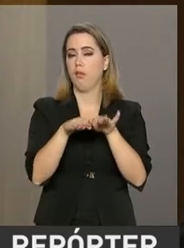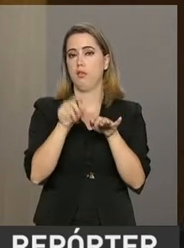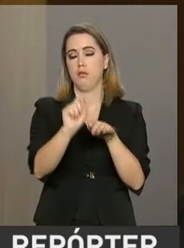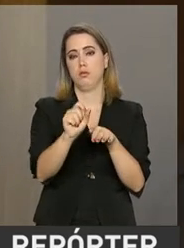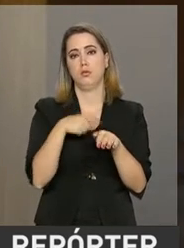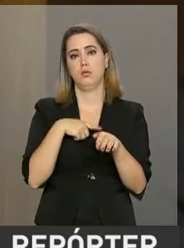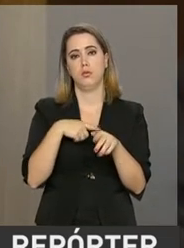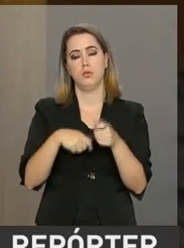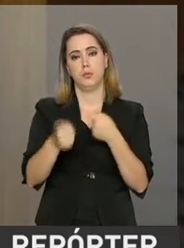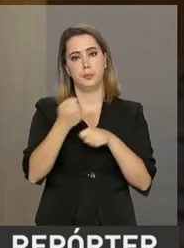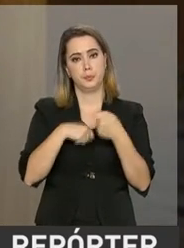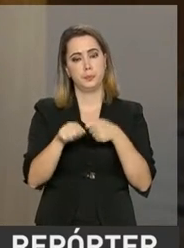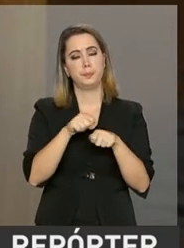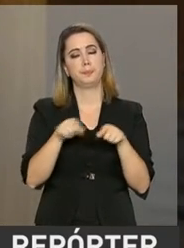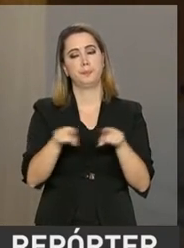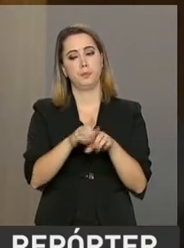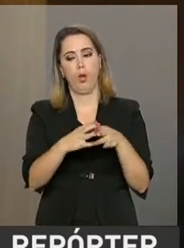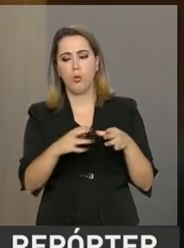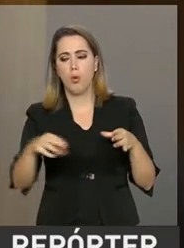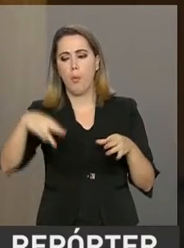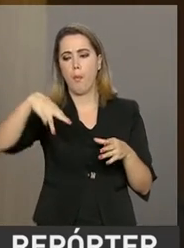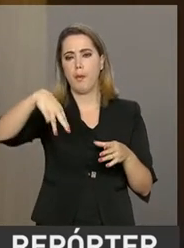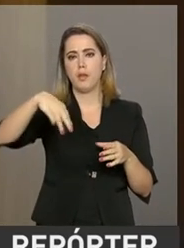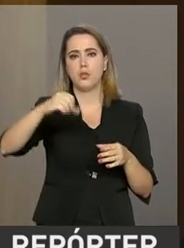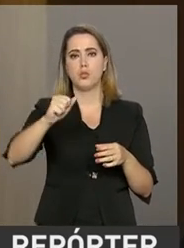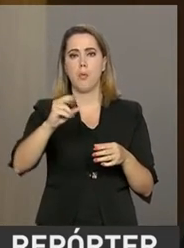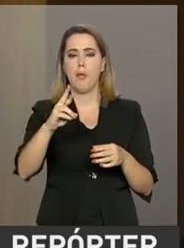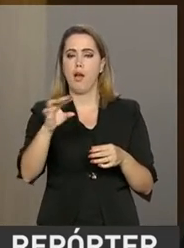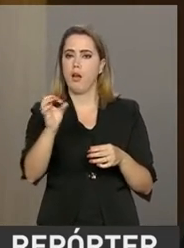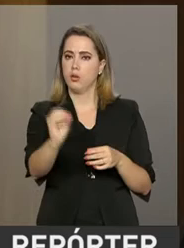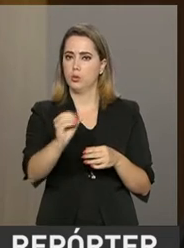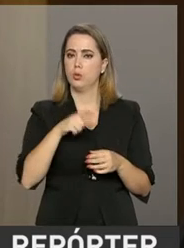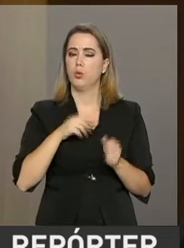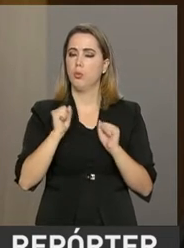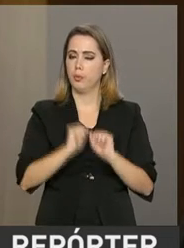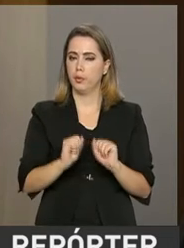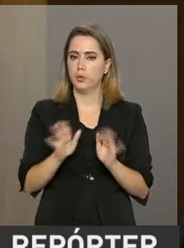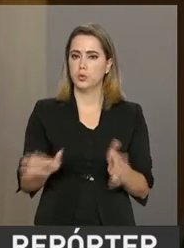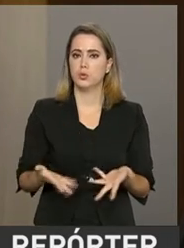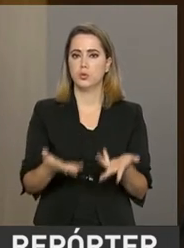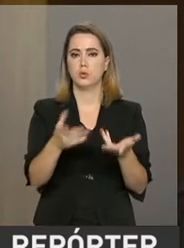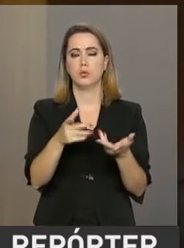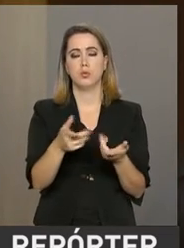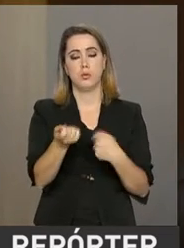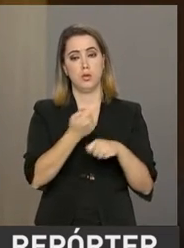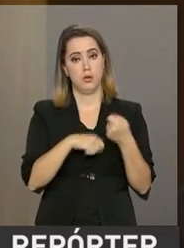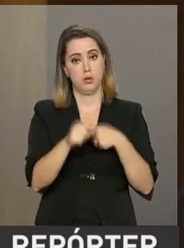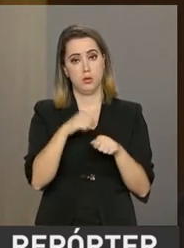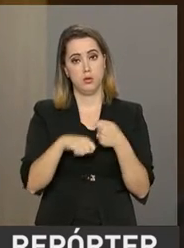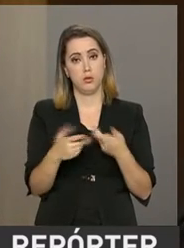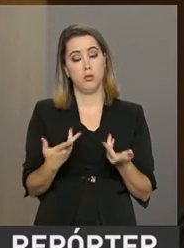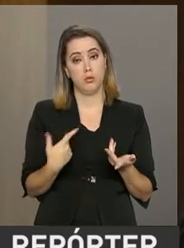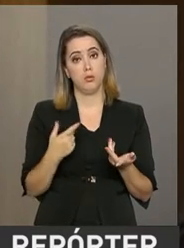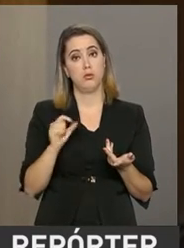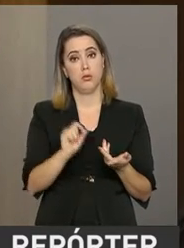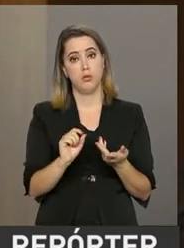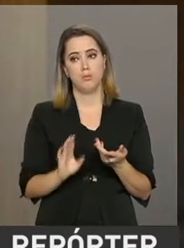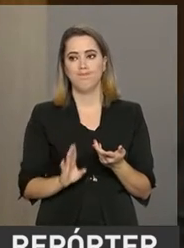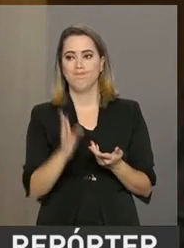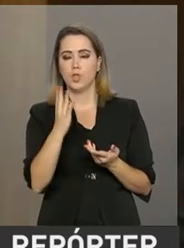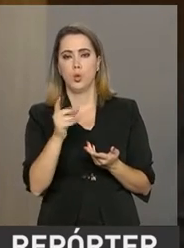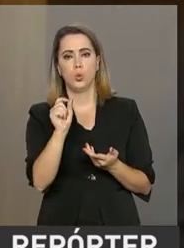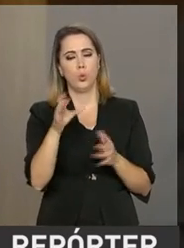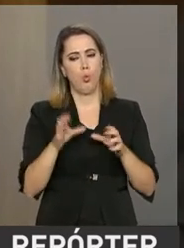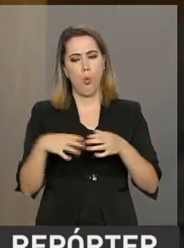macroeconômico isso tudo promove o aperfeiçoamento da instituição financeira da intermediação de uma maneira geral